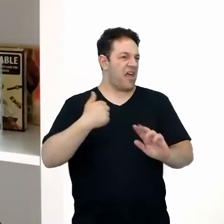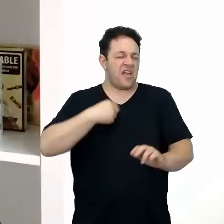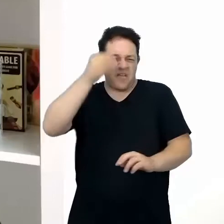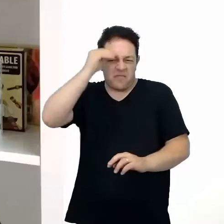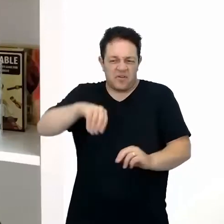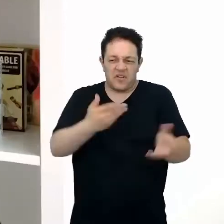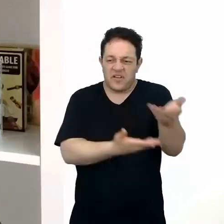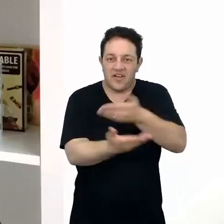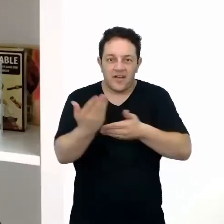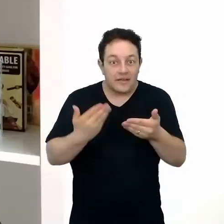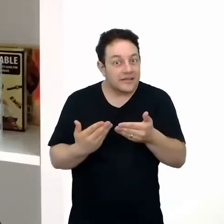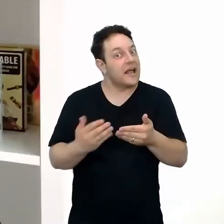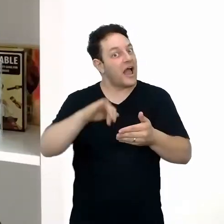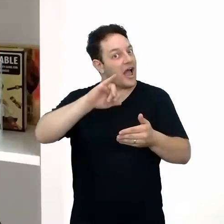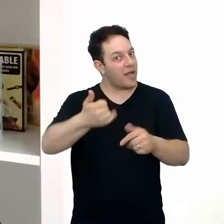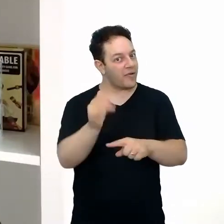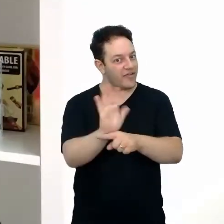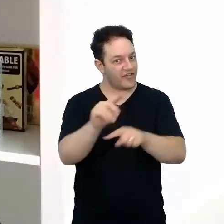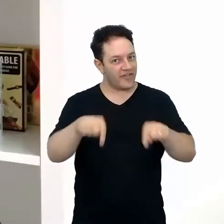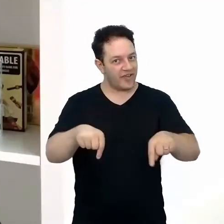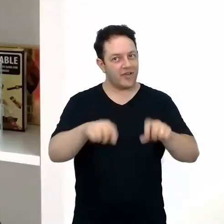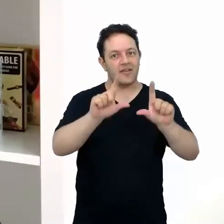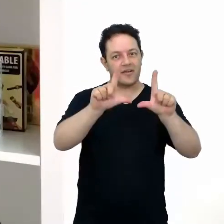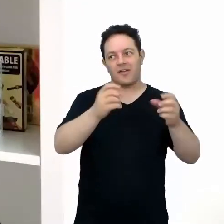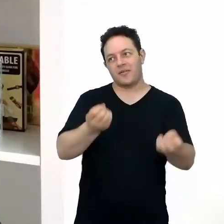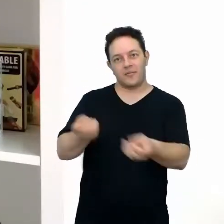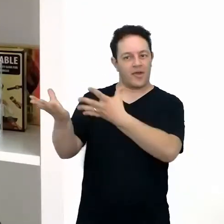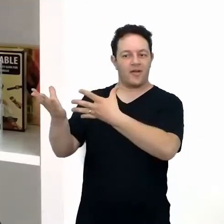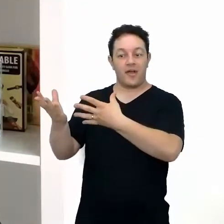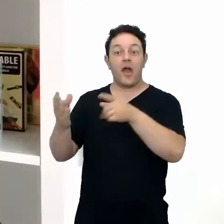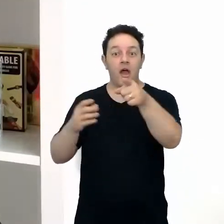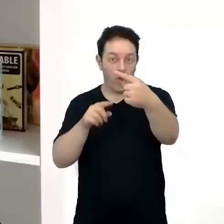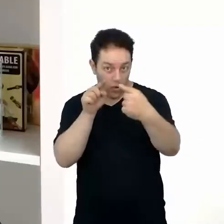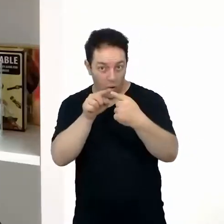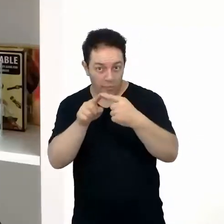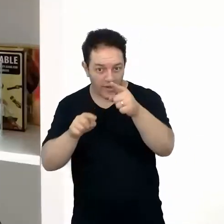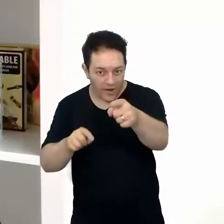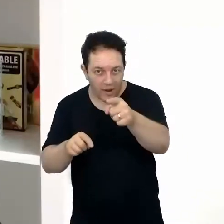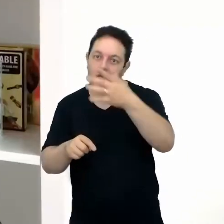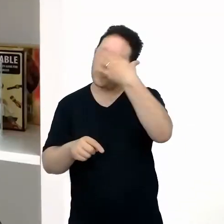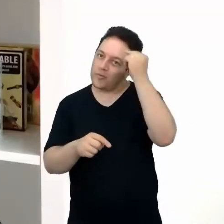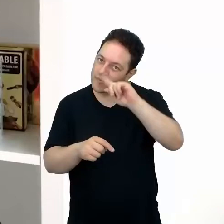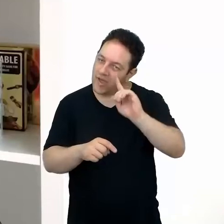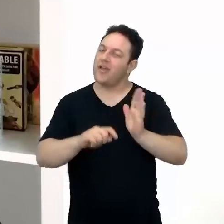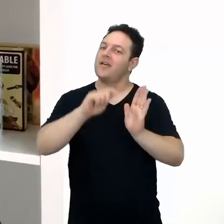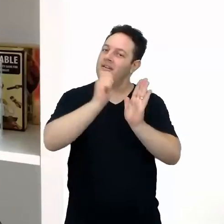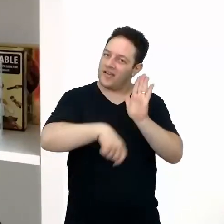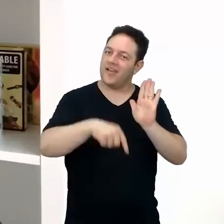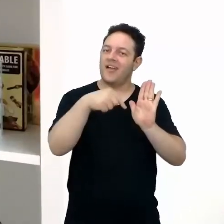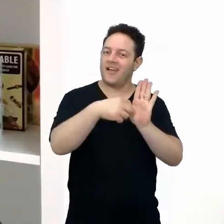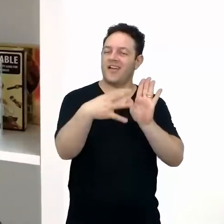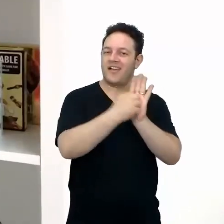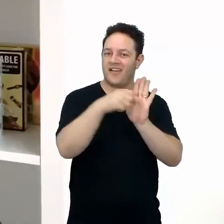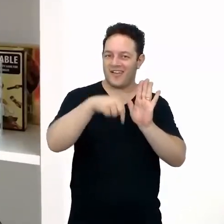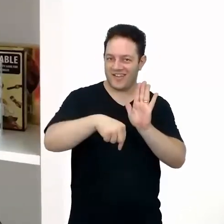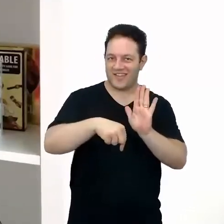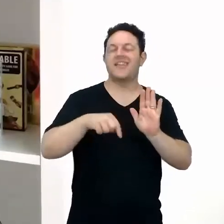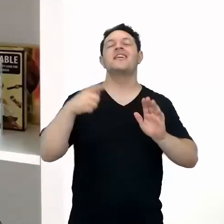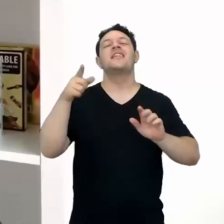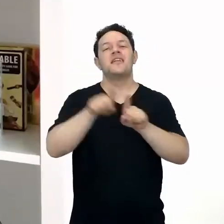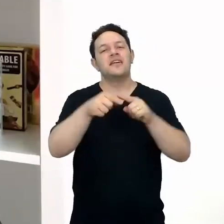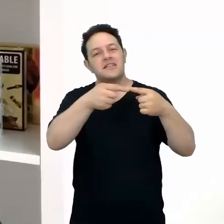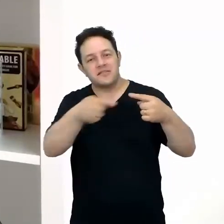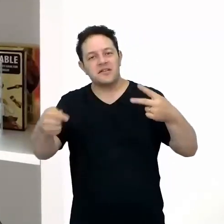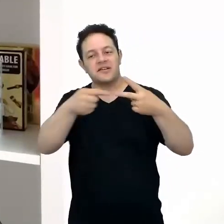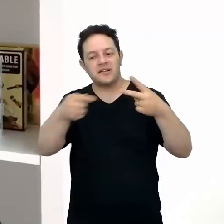relacionamento? Então já manda esse vídeo para essa pessoa. E se esse vídeo fez sentido para você, não deixe de se inscrever aqui no canal, porque cada semana vai